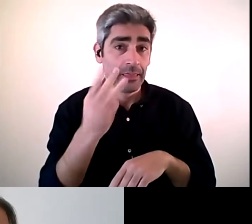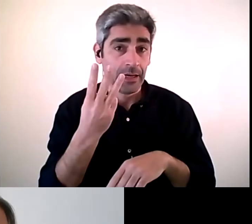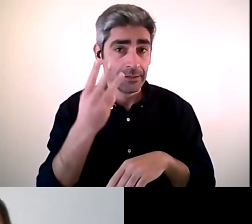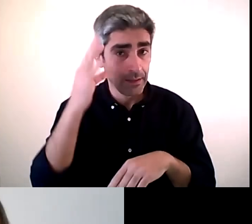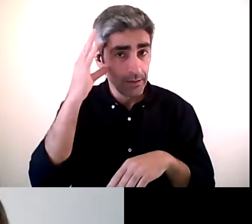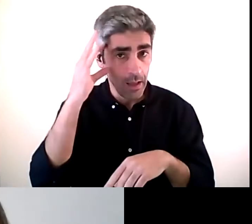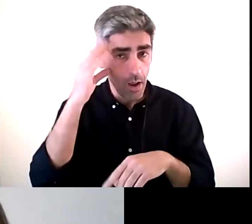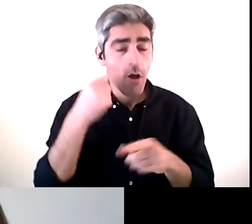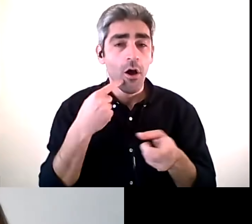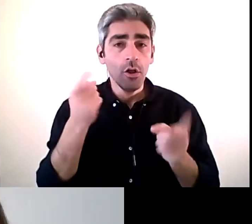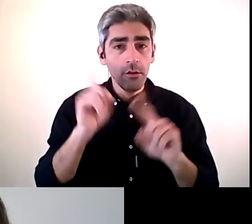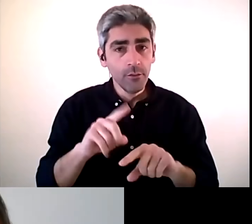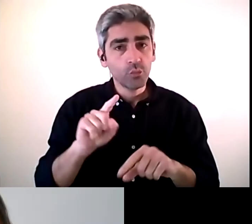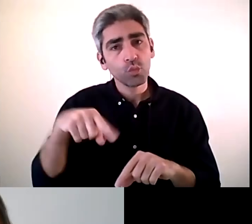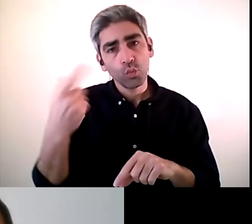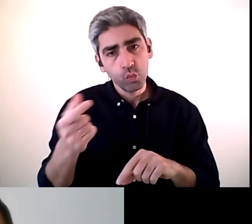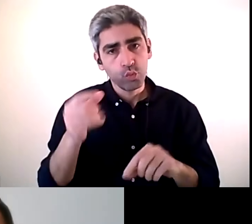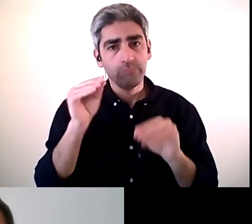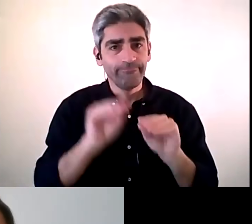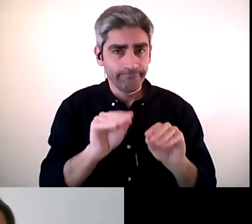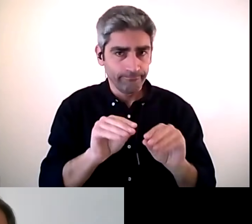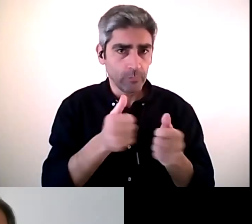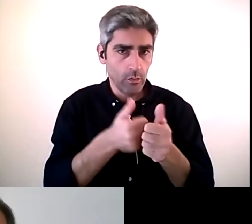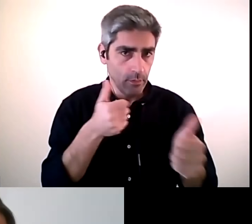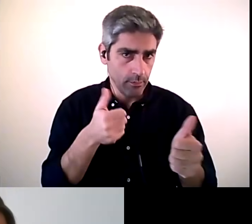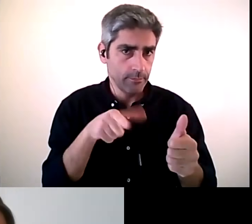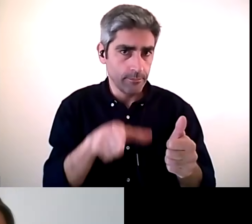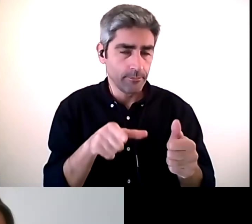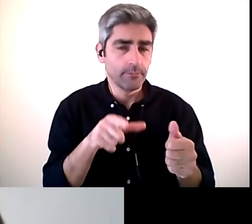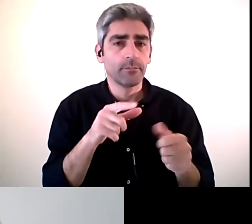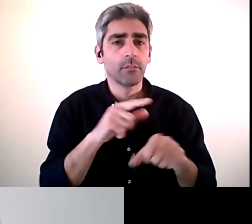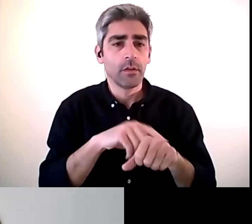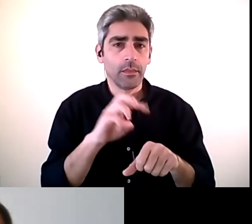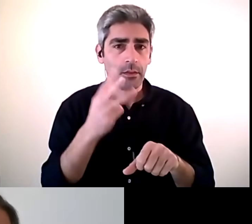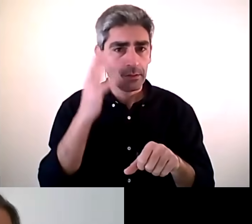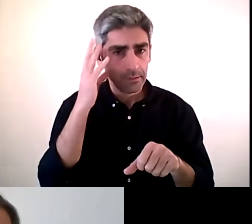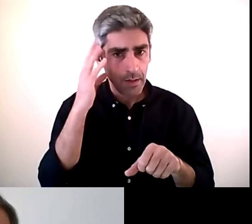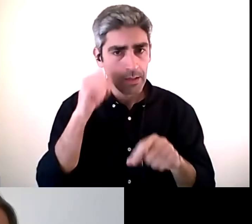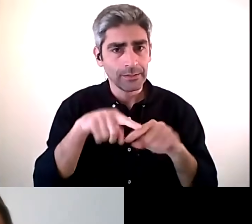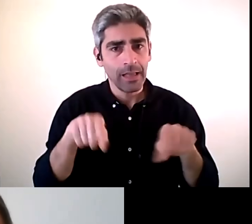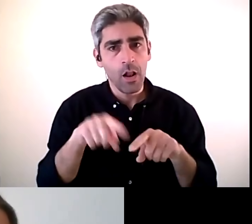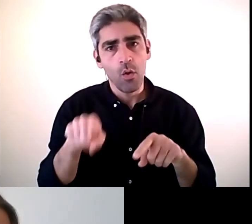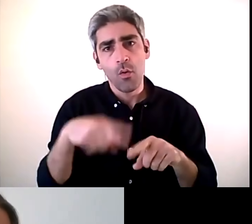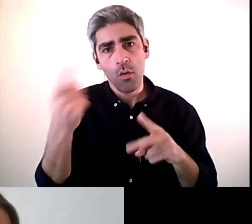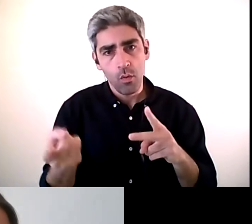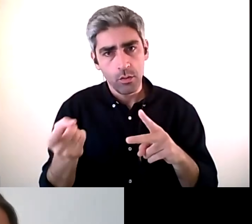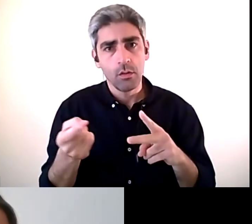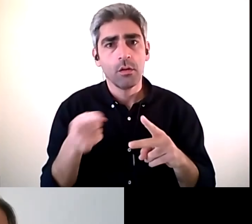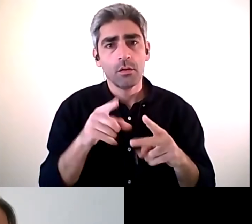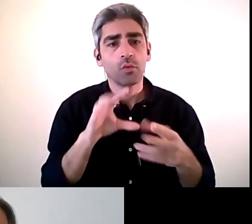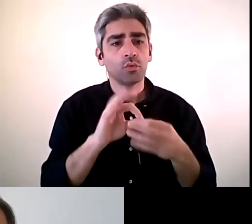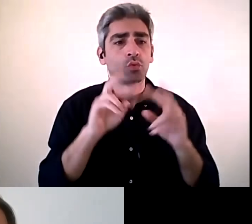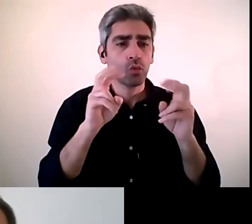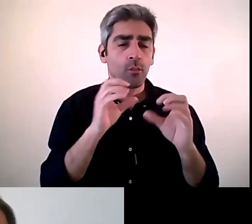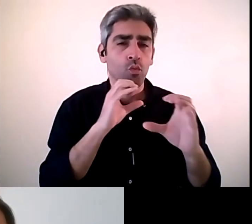novamente a realizar um outro webinar pelas 15 horas, numa outra sala, e é sobre comunicar